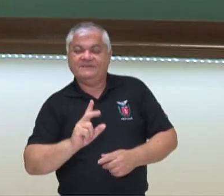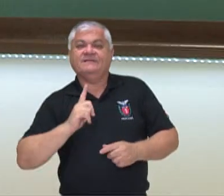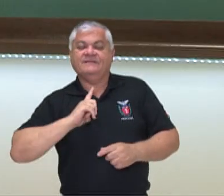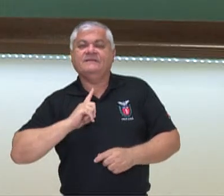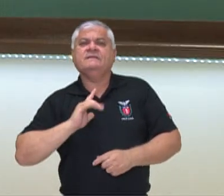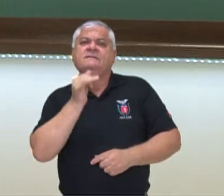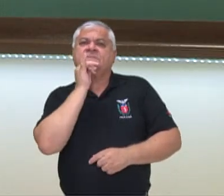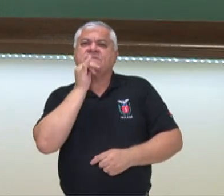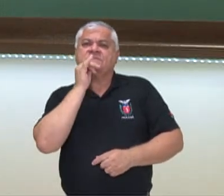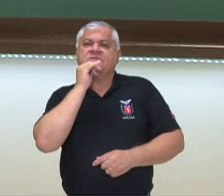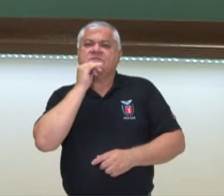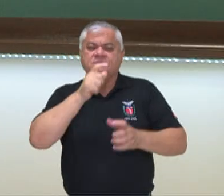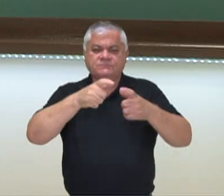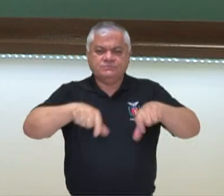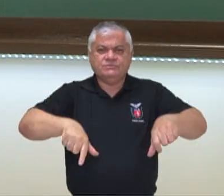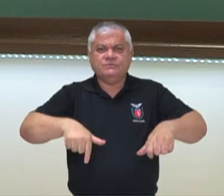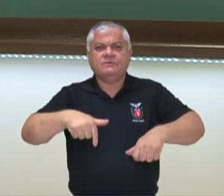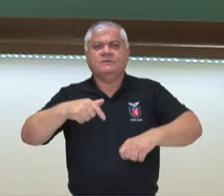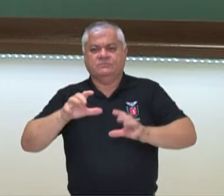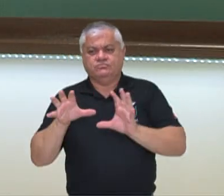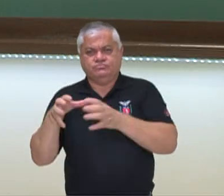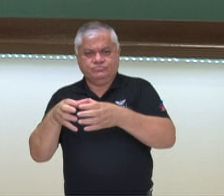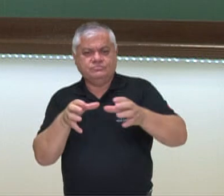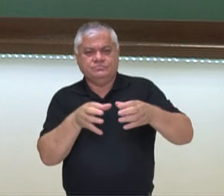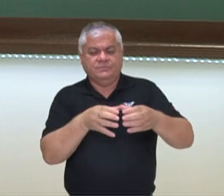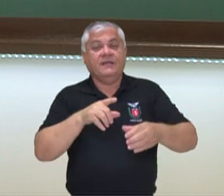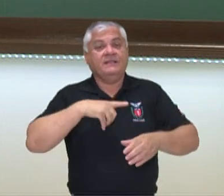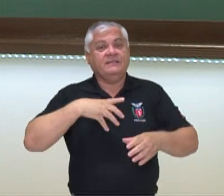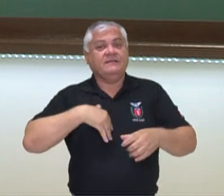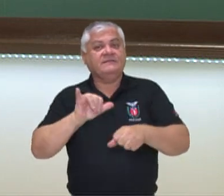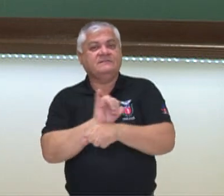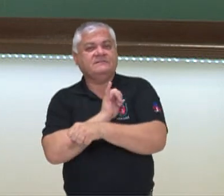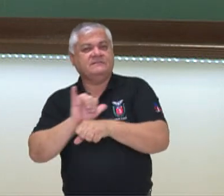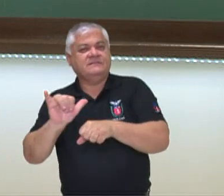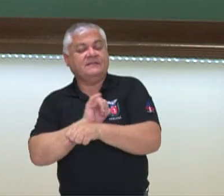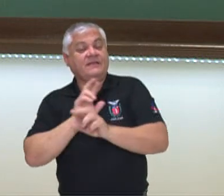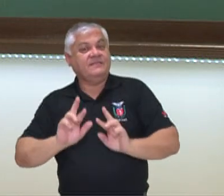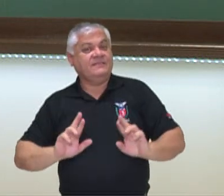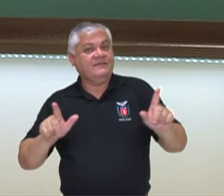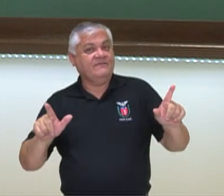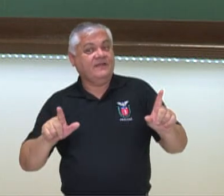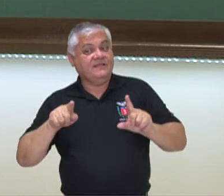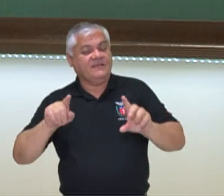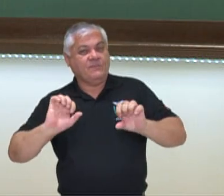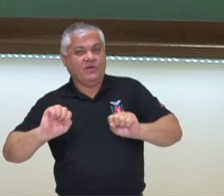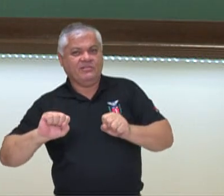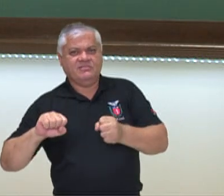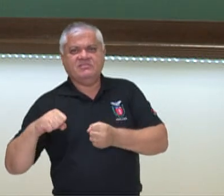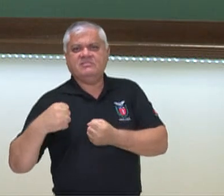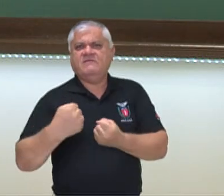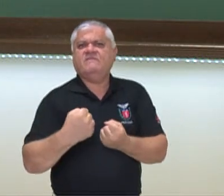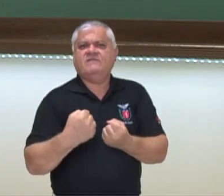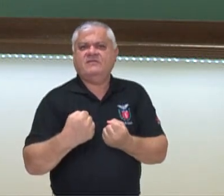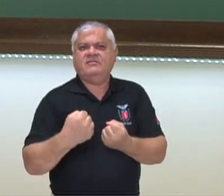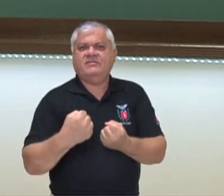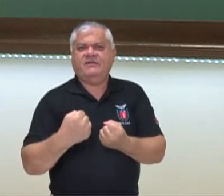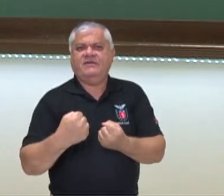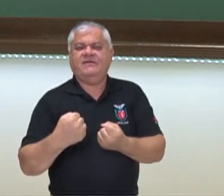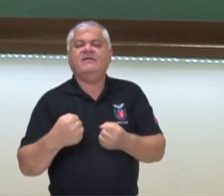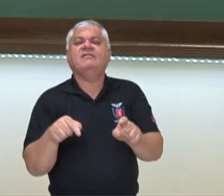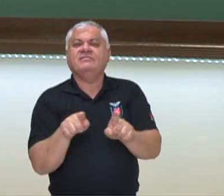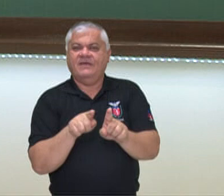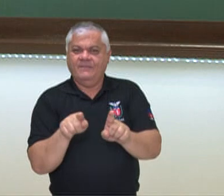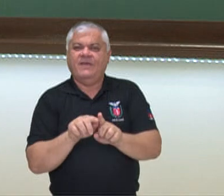pode ter táticas diferentes. Ele pode defender numa determinada tática e na hora